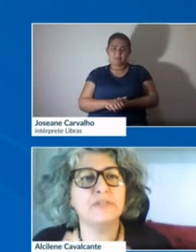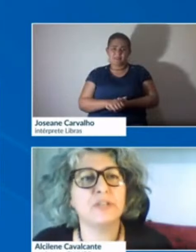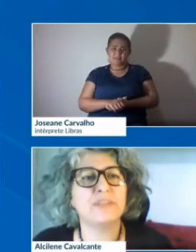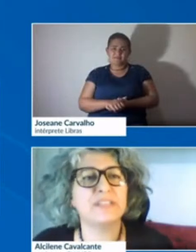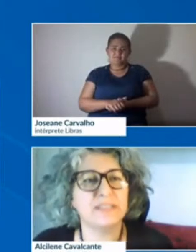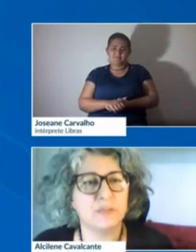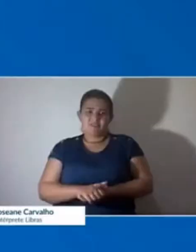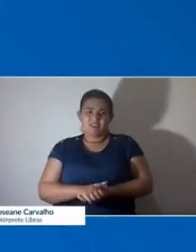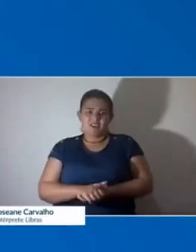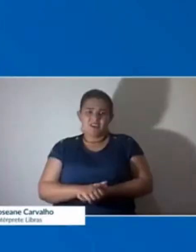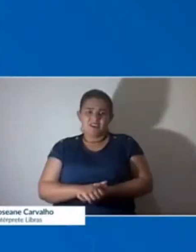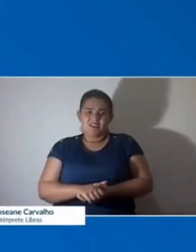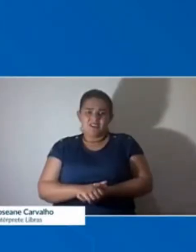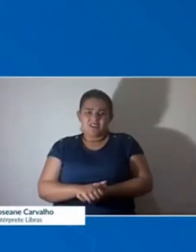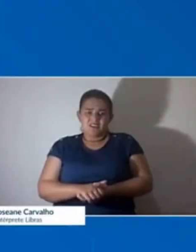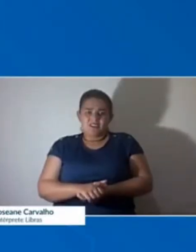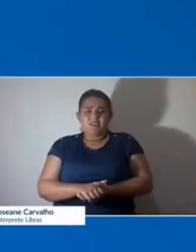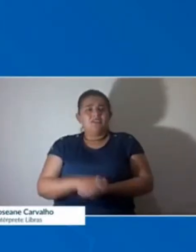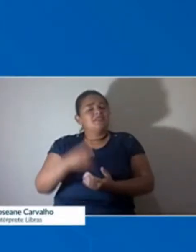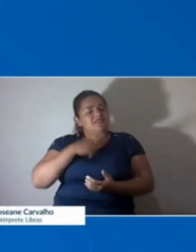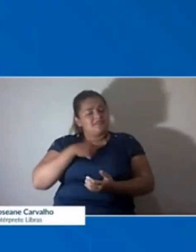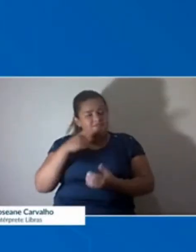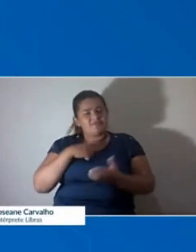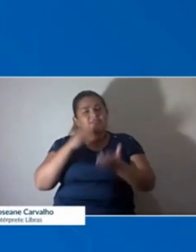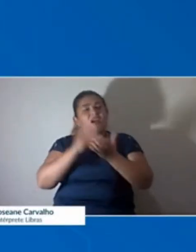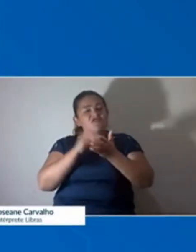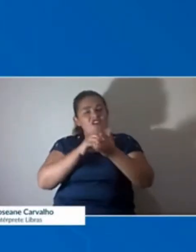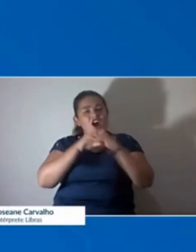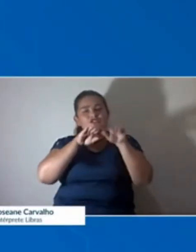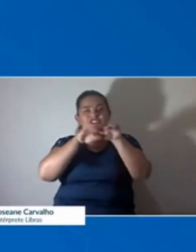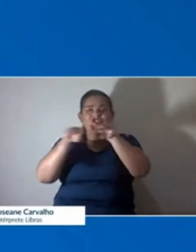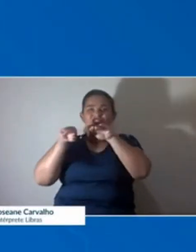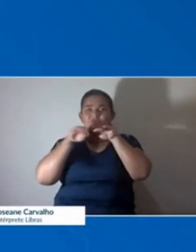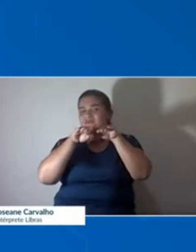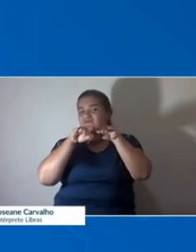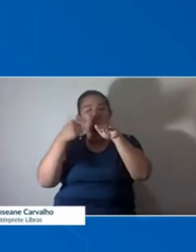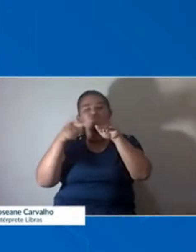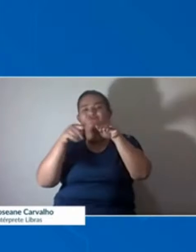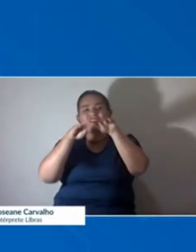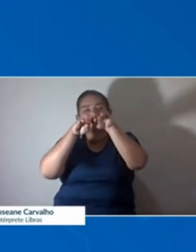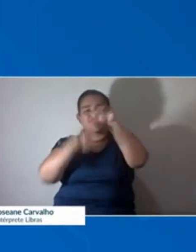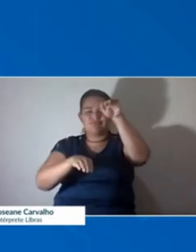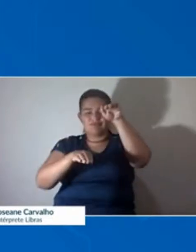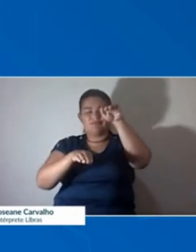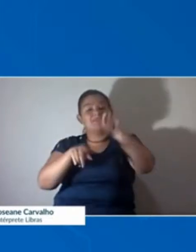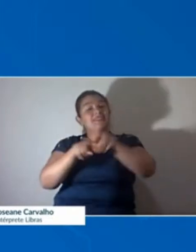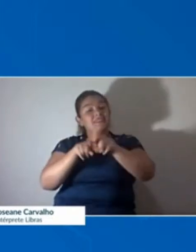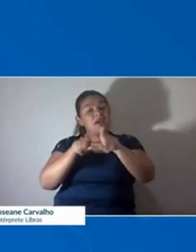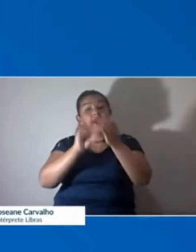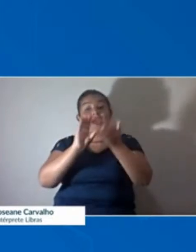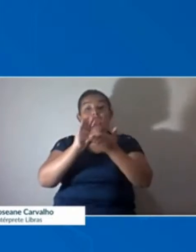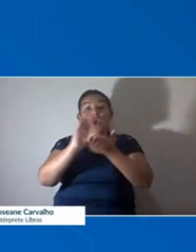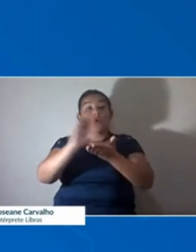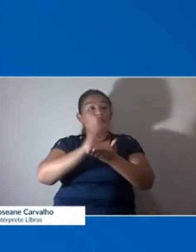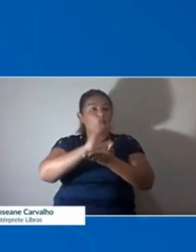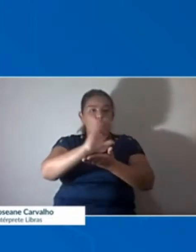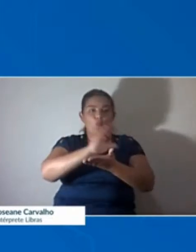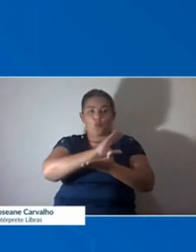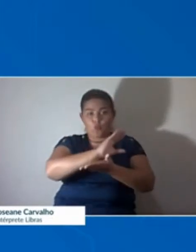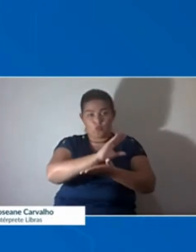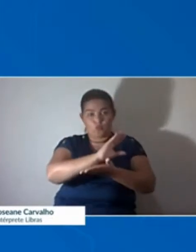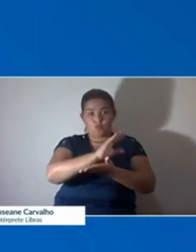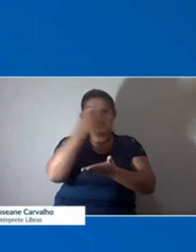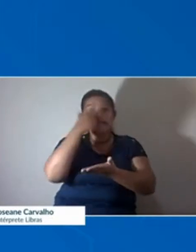Resumidamente, tem a ver com essa desigualdade de gênero, tem a ver com quem distribui os recursos, não é? Tem a ver